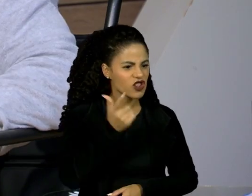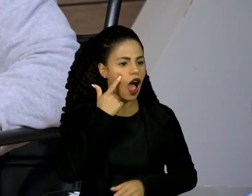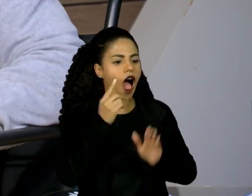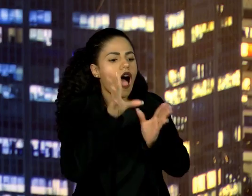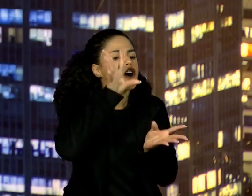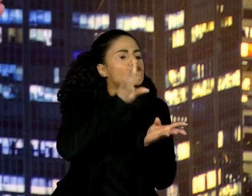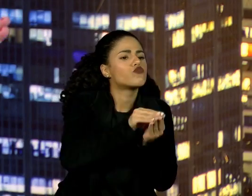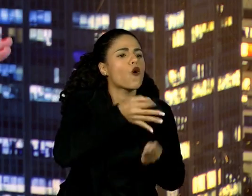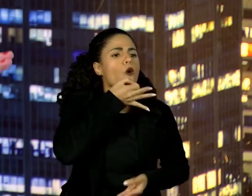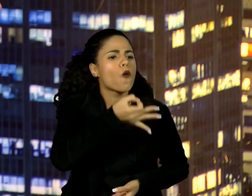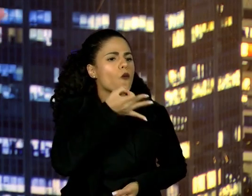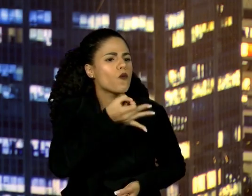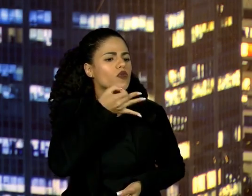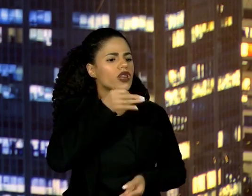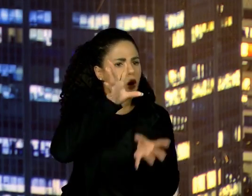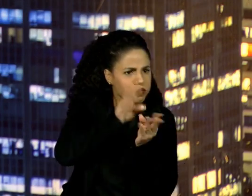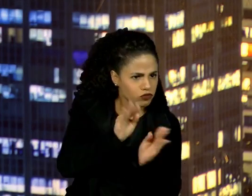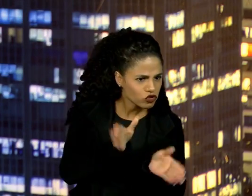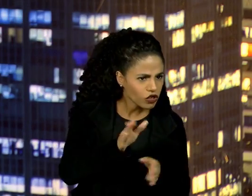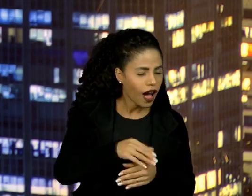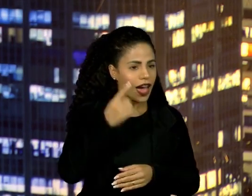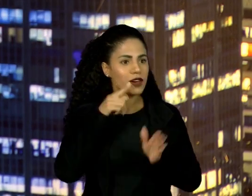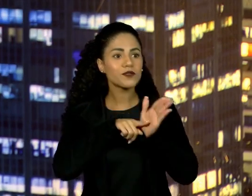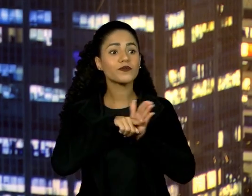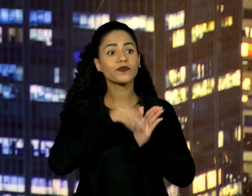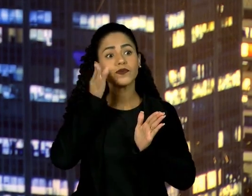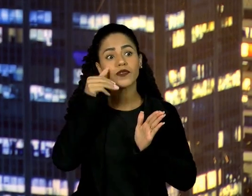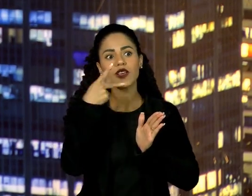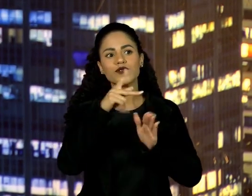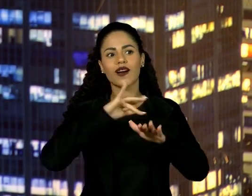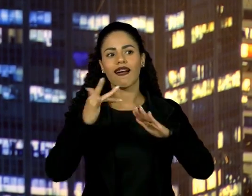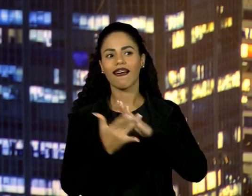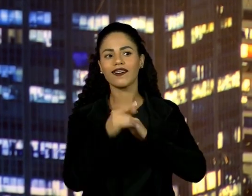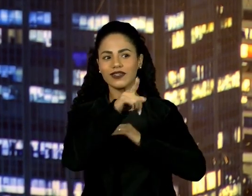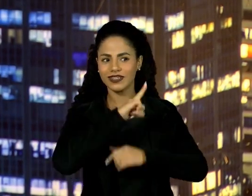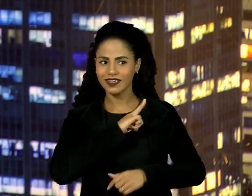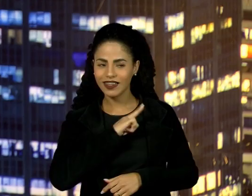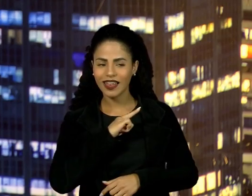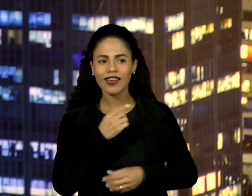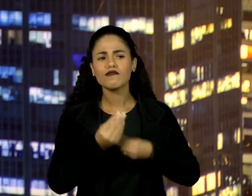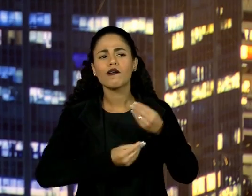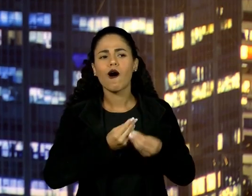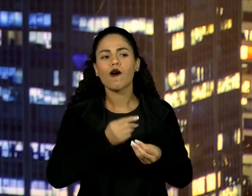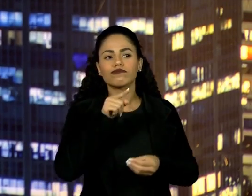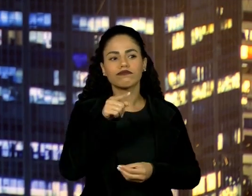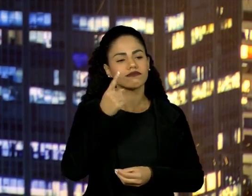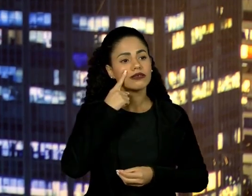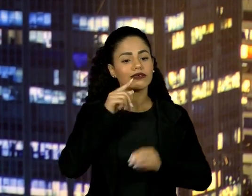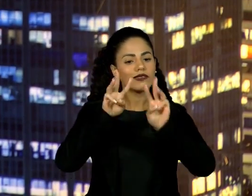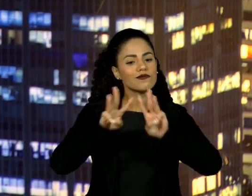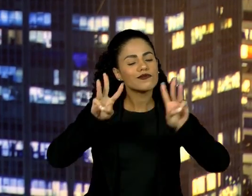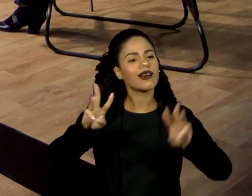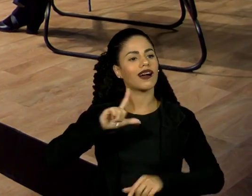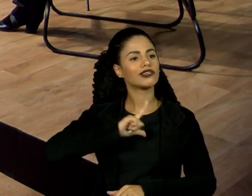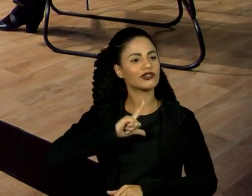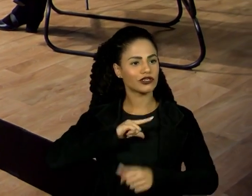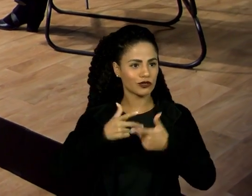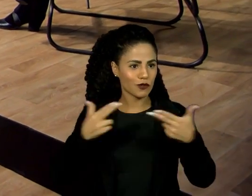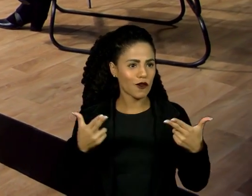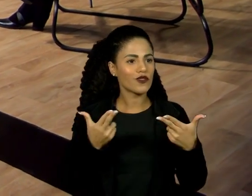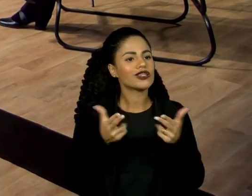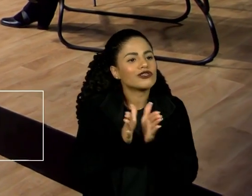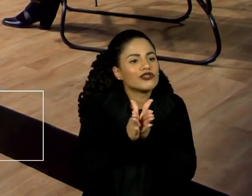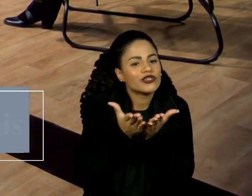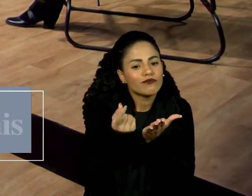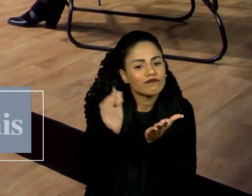contemporâneos? Eu dei uma stalkeada em você, obviamente, vi que lá na Estante Virtual, né, que é um site de sebos, né,